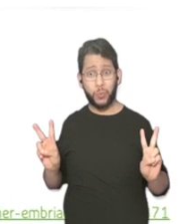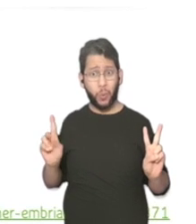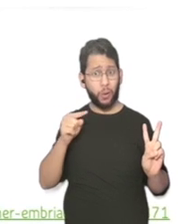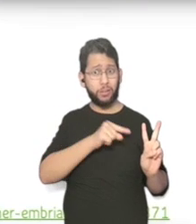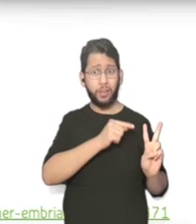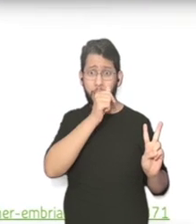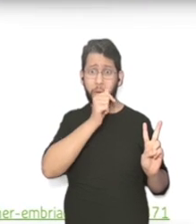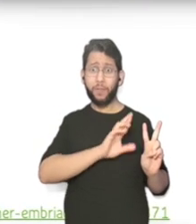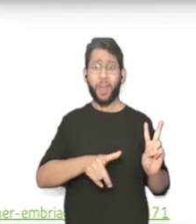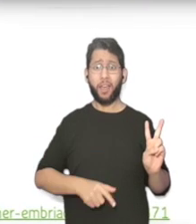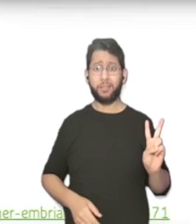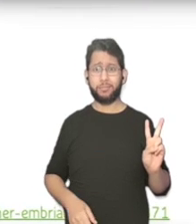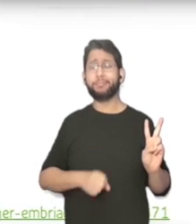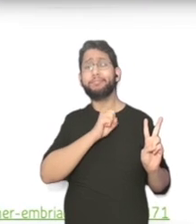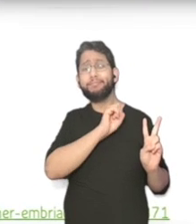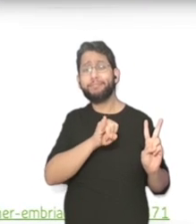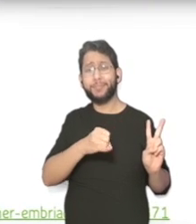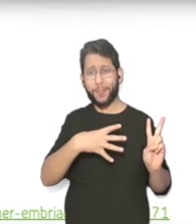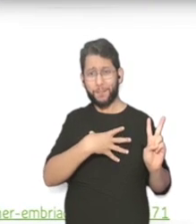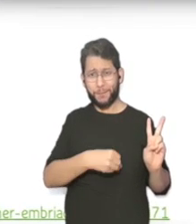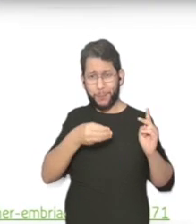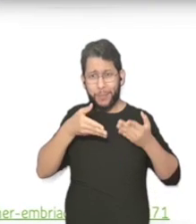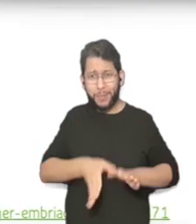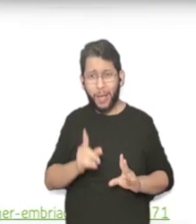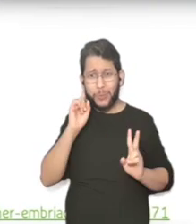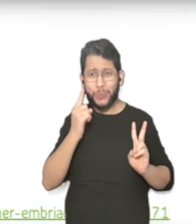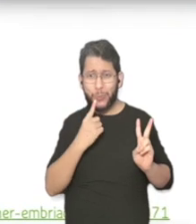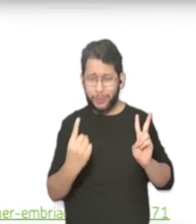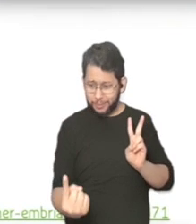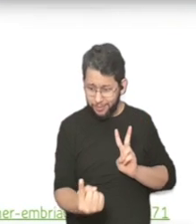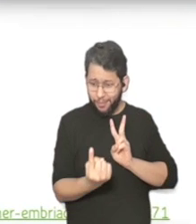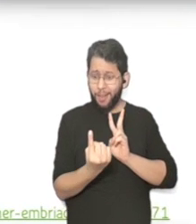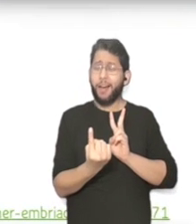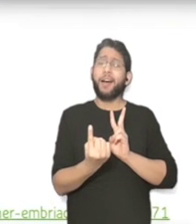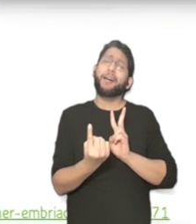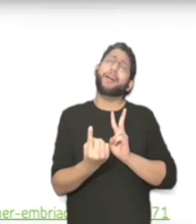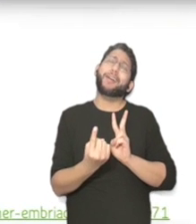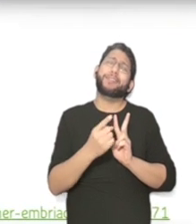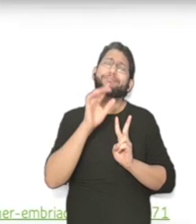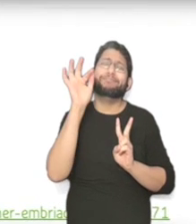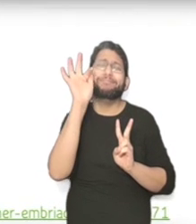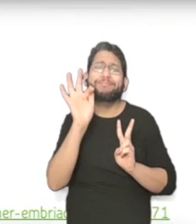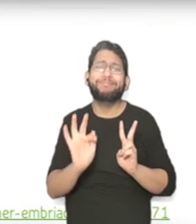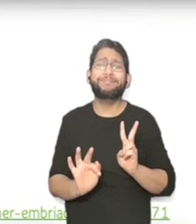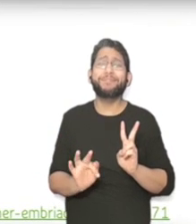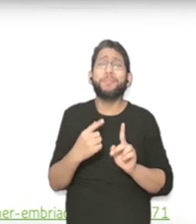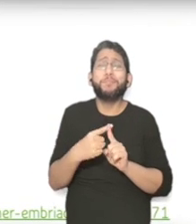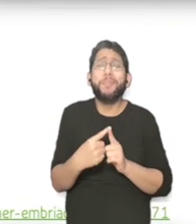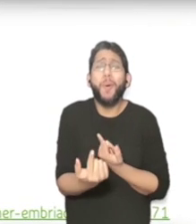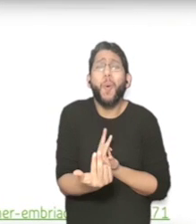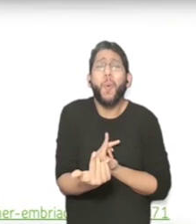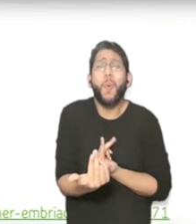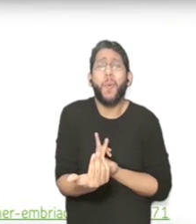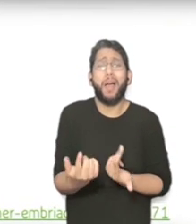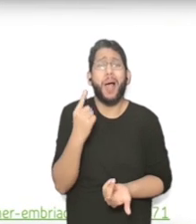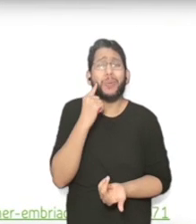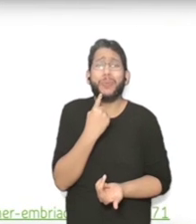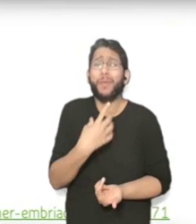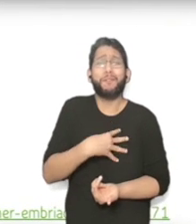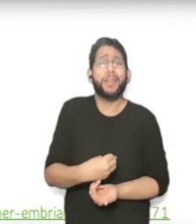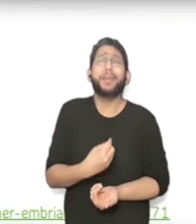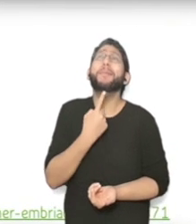verdade, o que acontece é um processo de identificação. Eles ficam muito felizes, eles ficam bastante empolgados